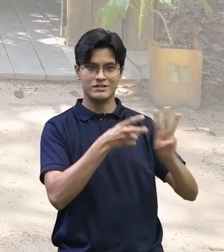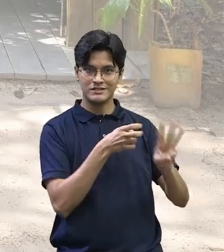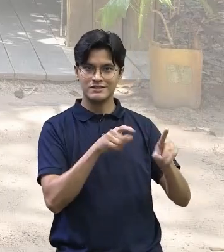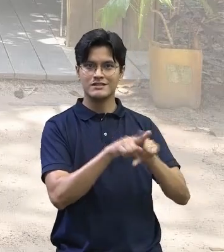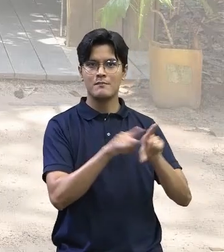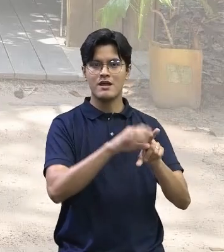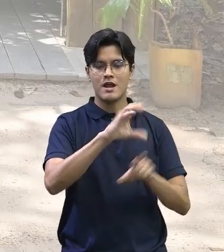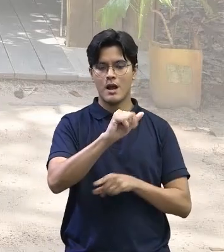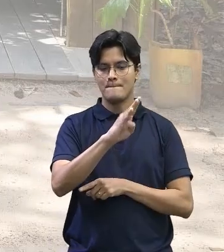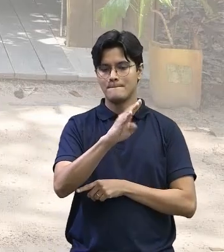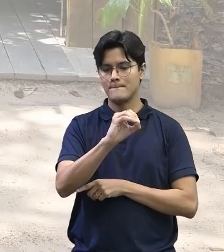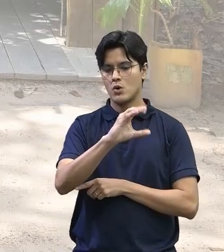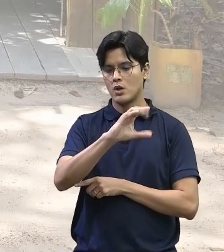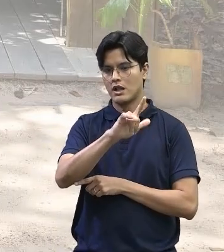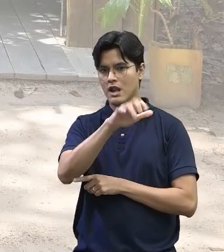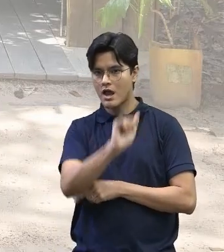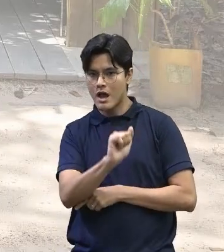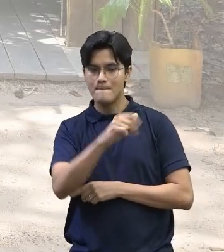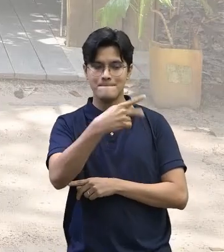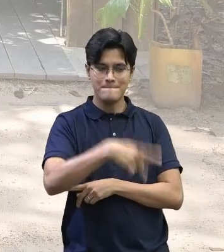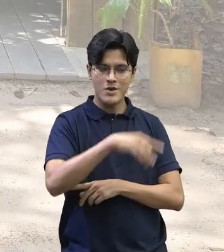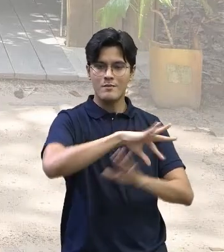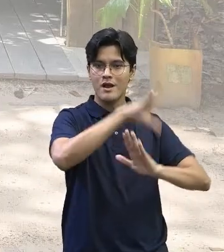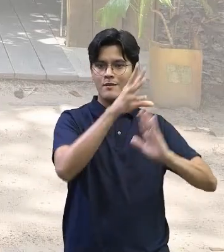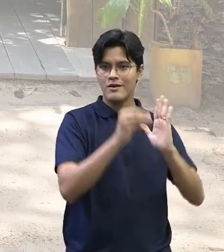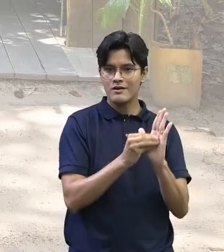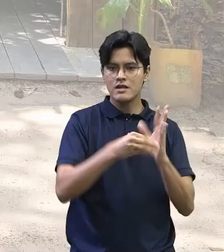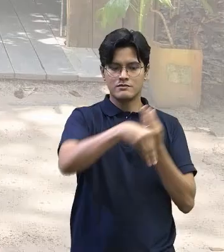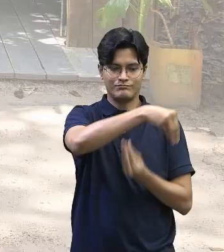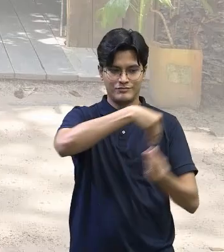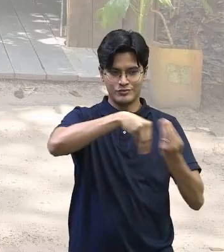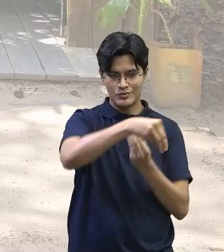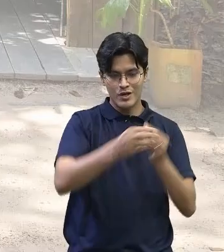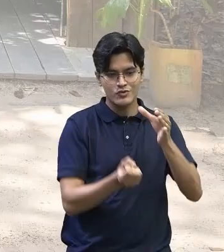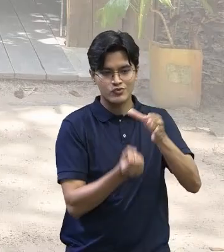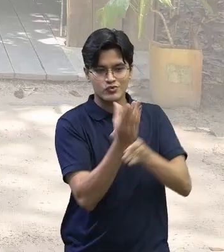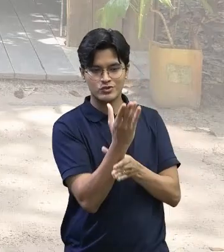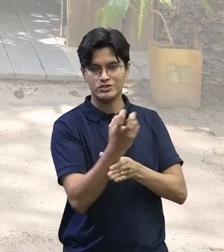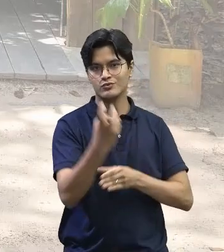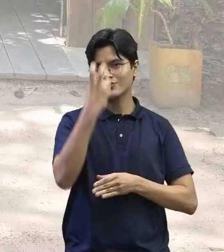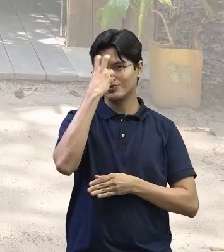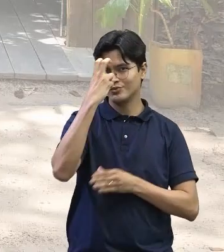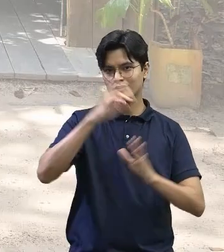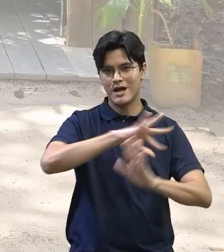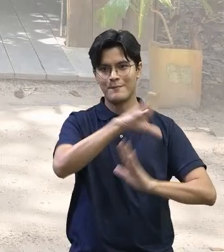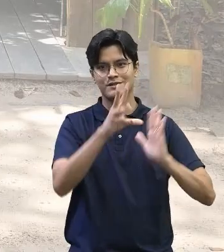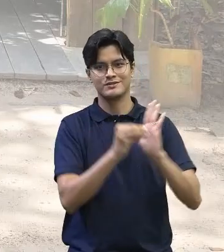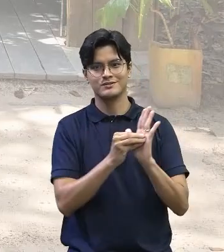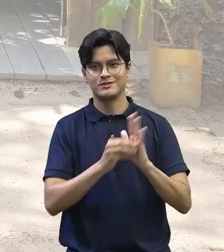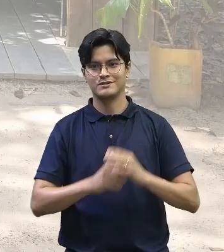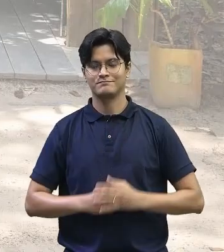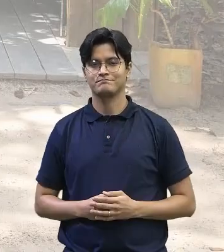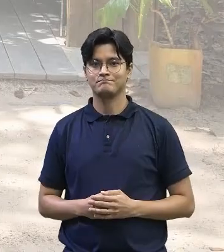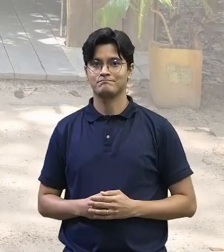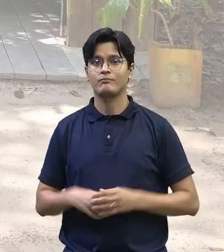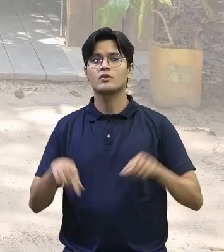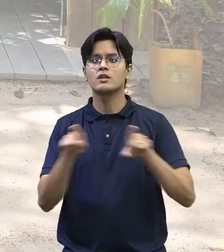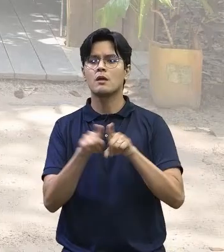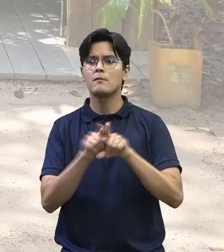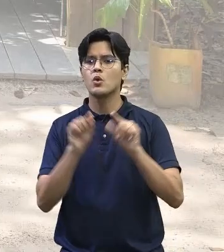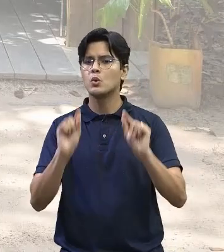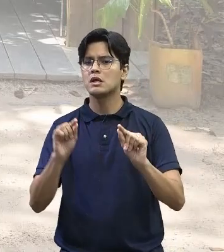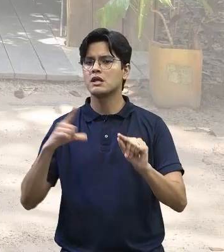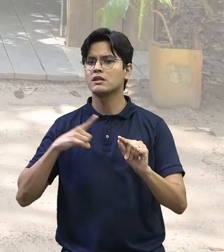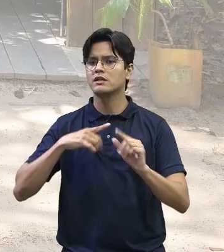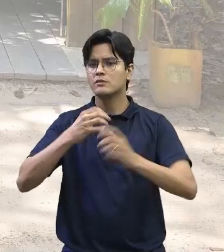amazônica e formou o que a gente conhece como a cultura amazônica de hoje. Inclusive, gente, uma manifestação muito famosa, que eu creio que vocês já